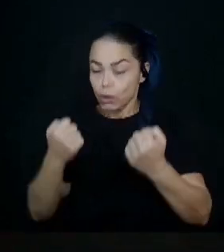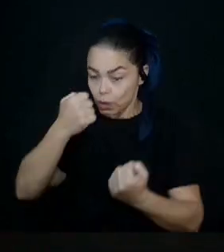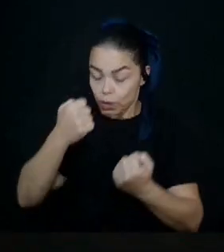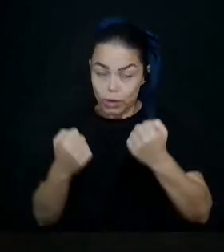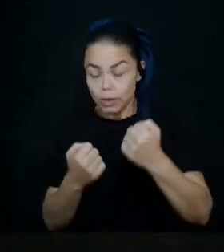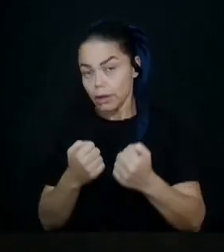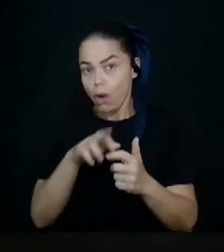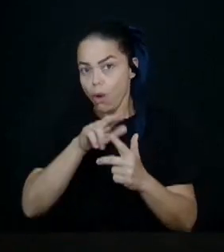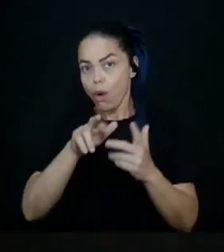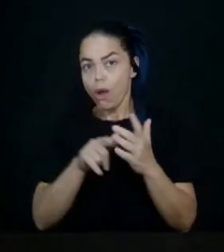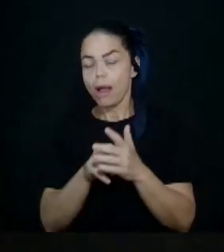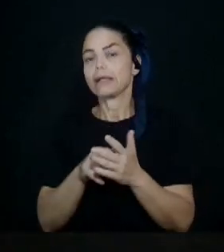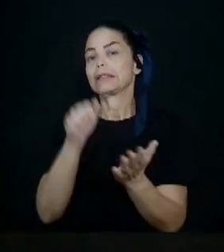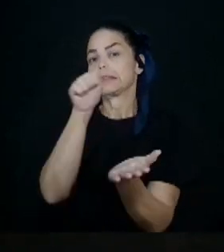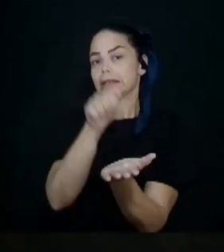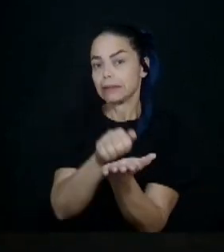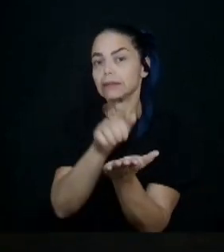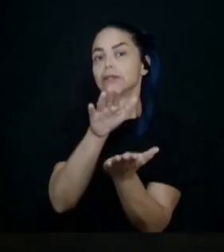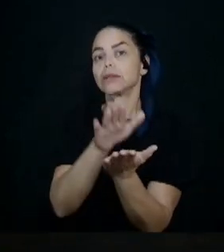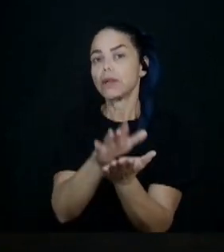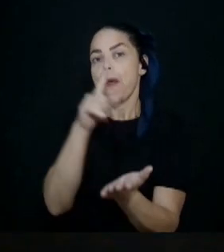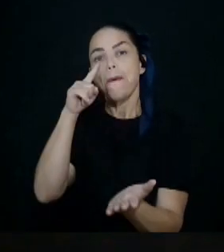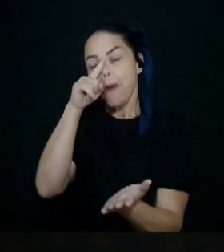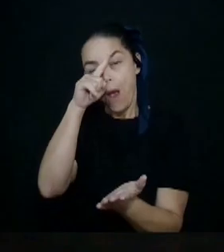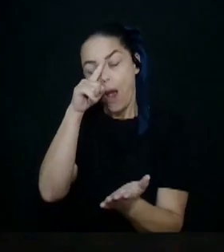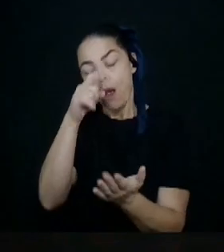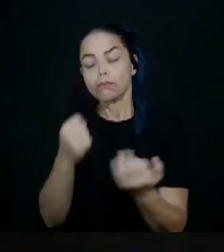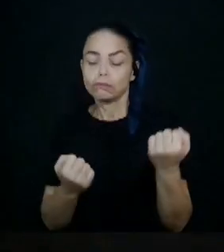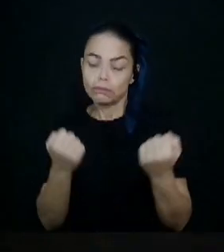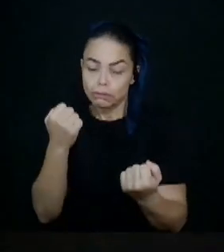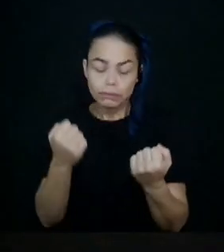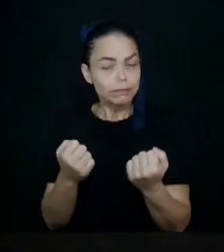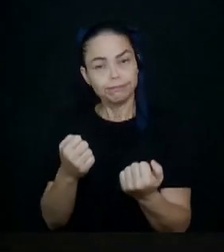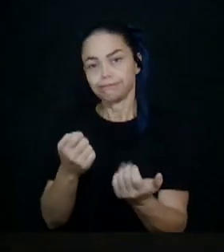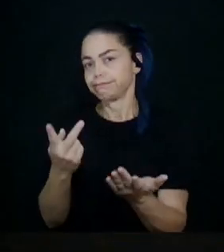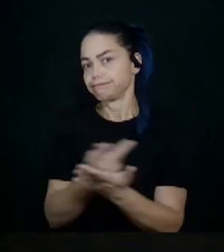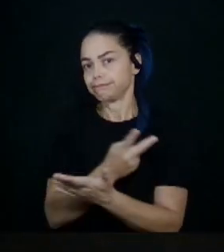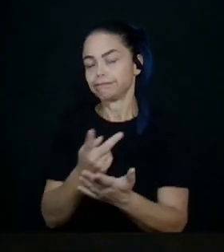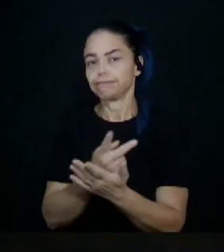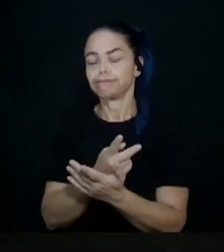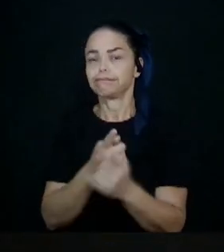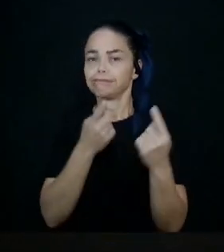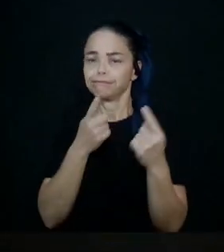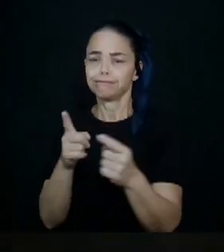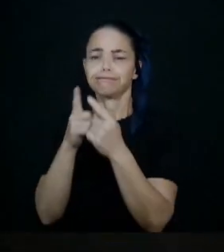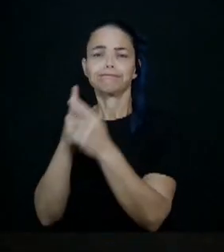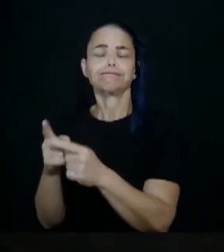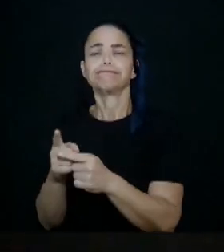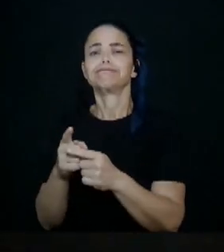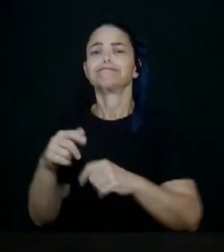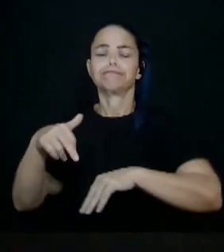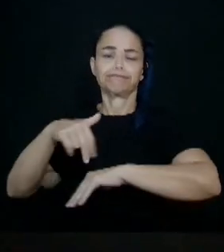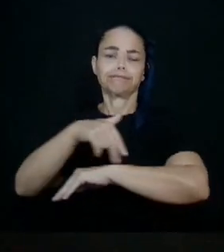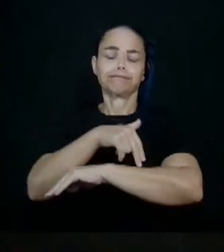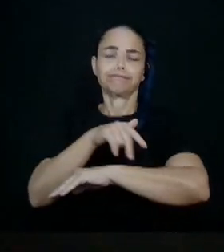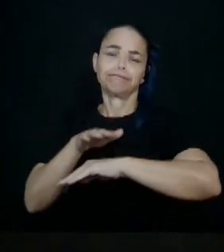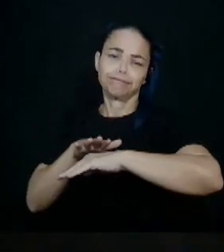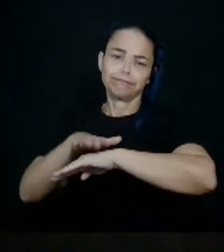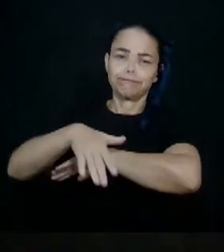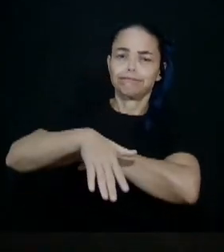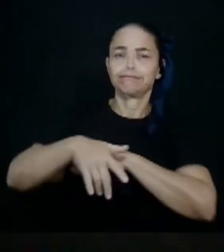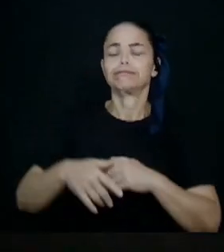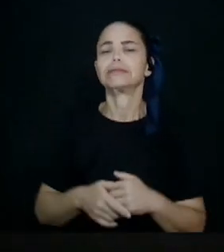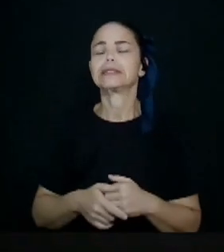série de infrações perigosas, né? Vamos lá, ele dirige de formas imprudentes, ele ameaça pedestres, ele invade calçadas, faz